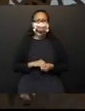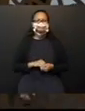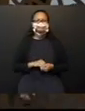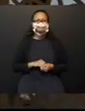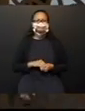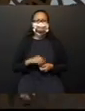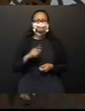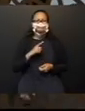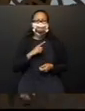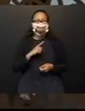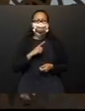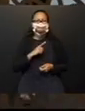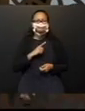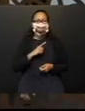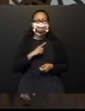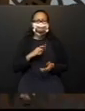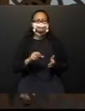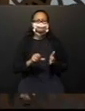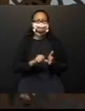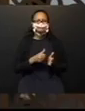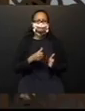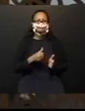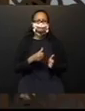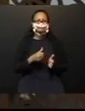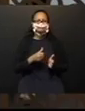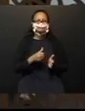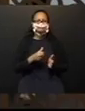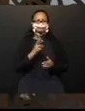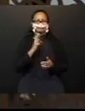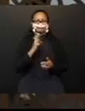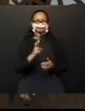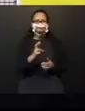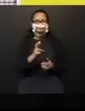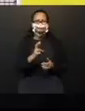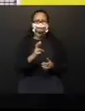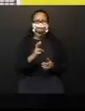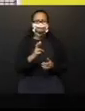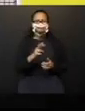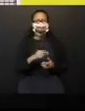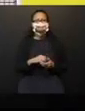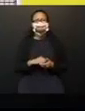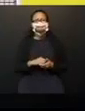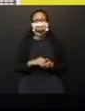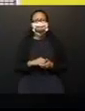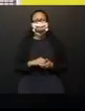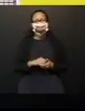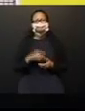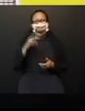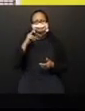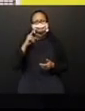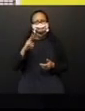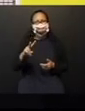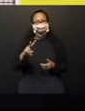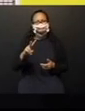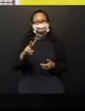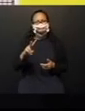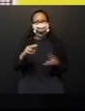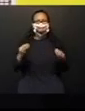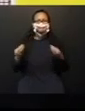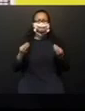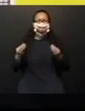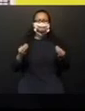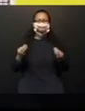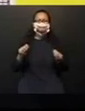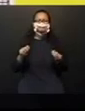Ali já tem eu fiz a primeira com vocês, ó, a resolução, fiz a primeira para vocês verem como que fica no material.